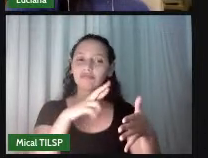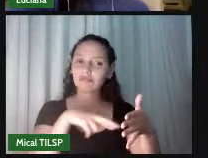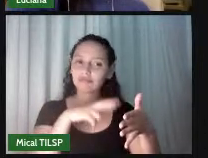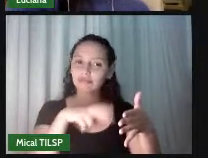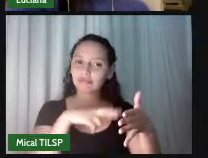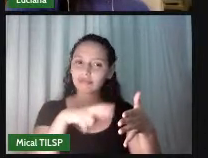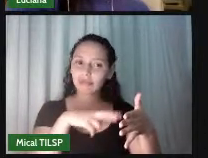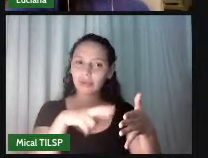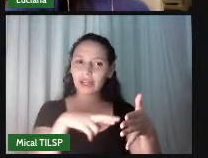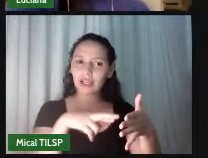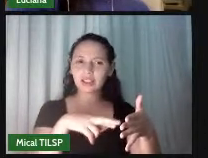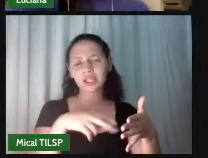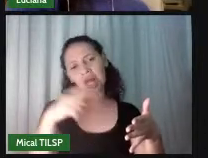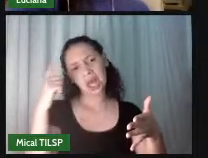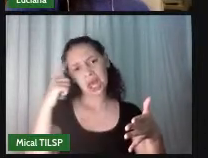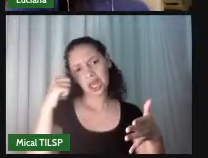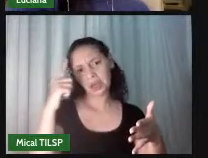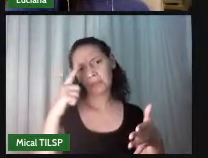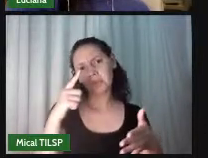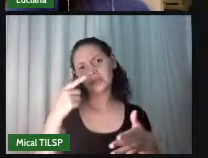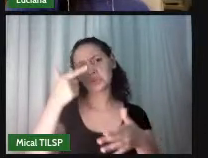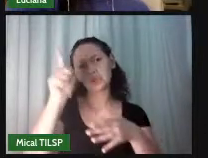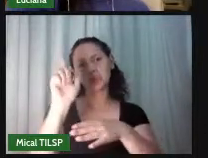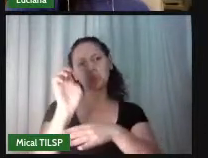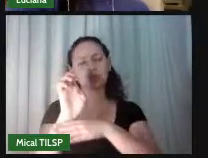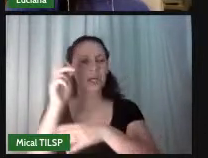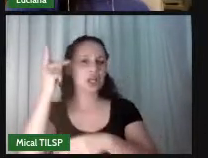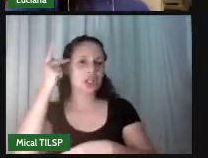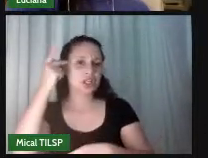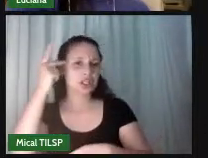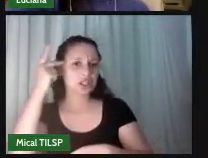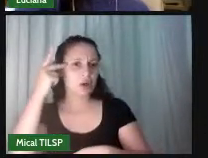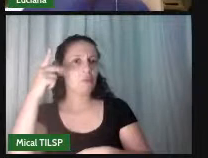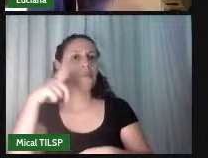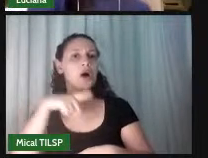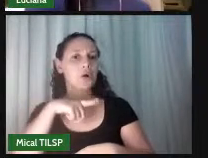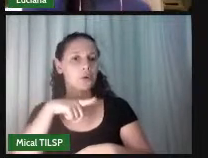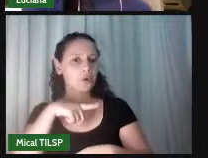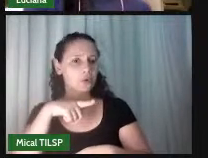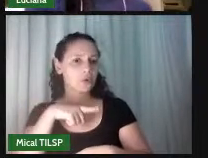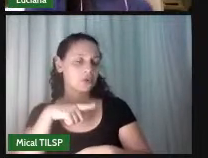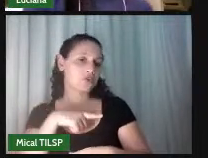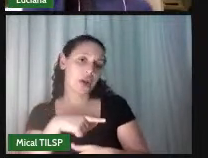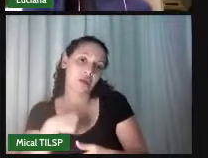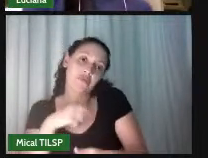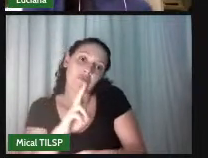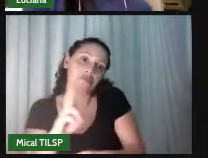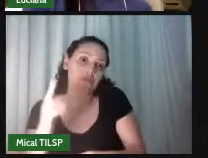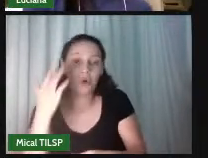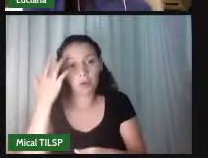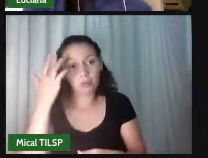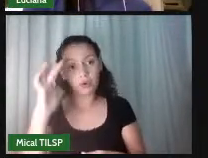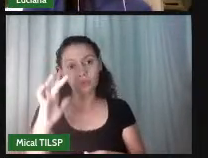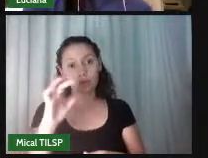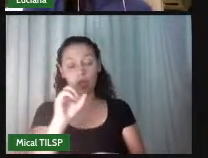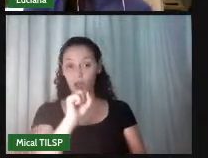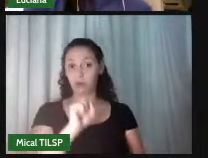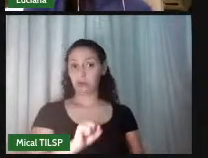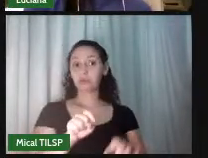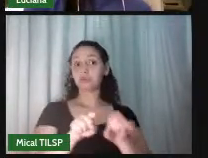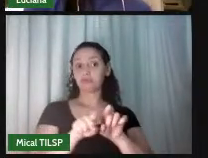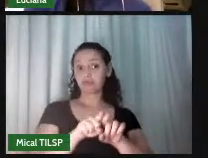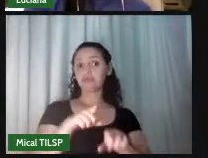algo semelhante aí em São Paulo, Ricardo, e no Sul também, Luciana, eu não sei o nome, de repente, que esses